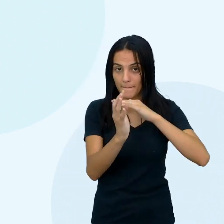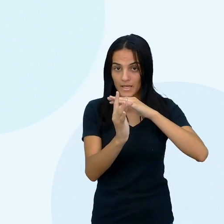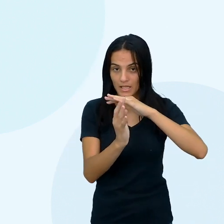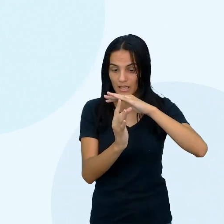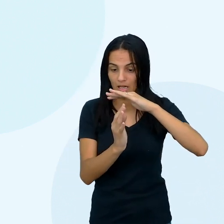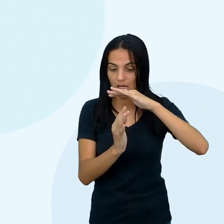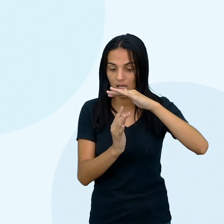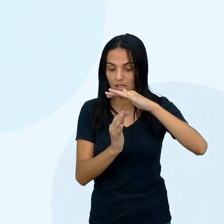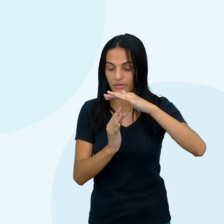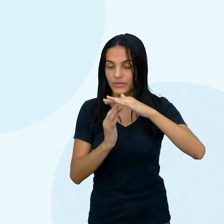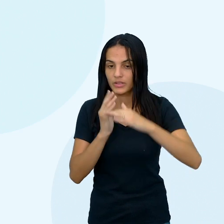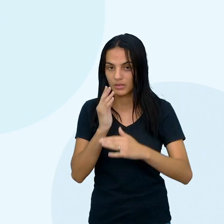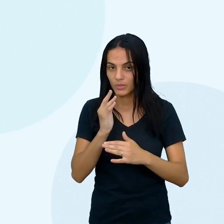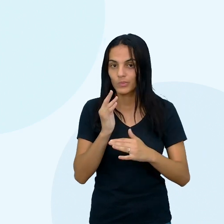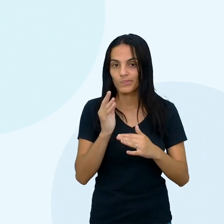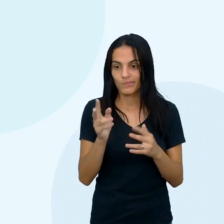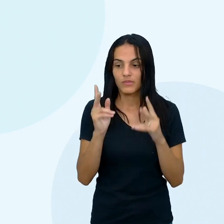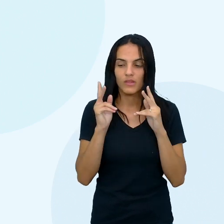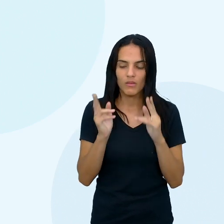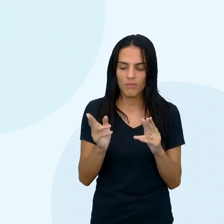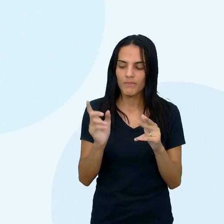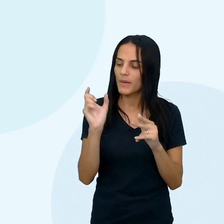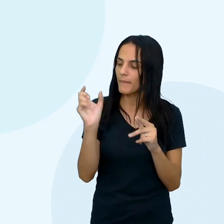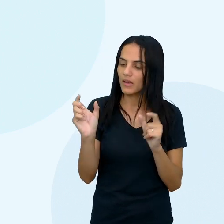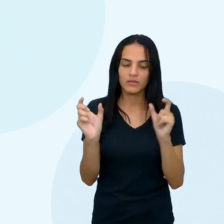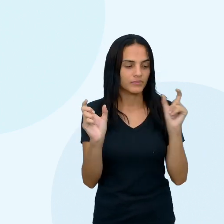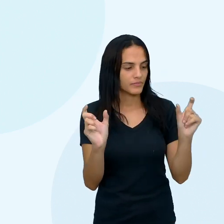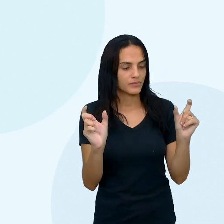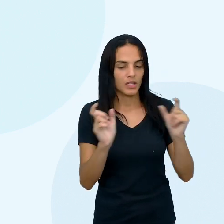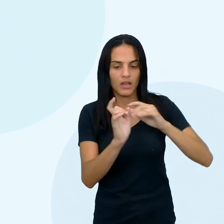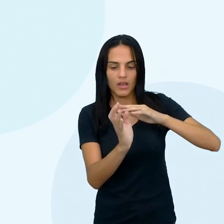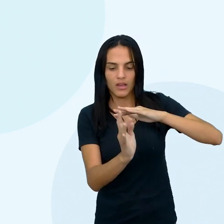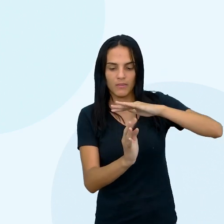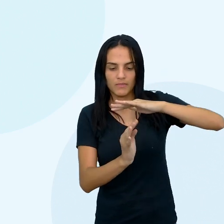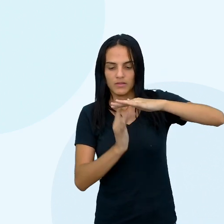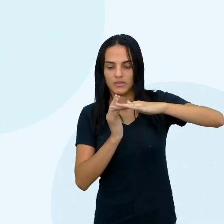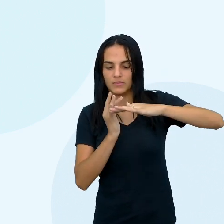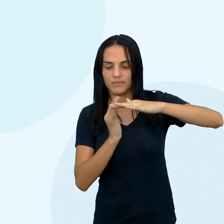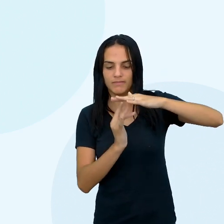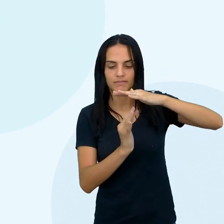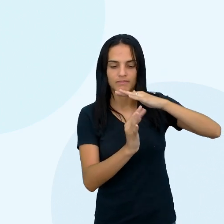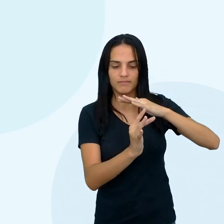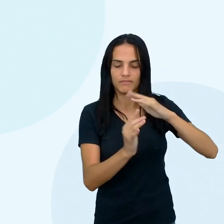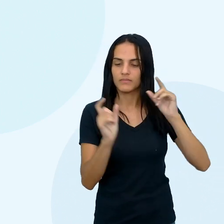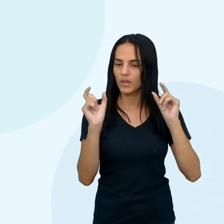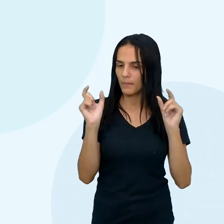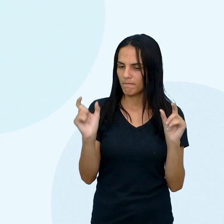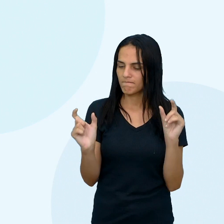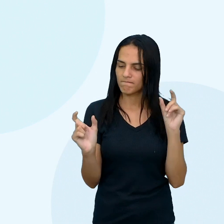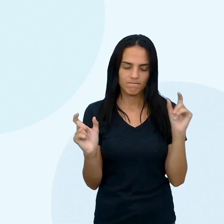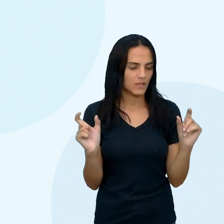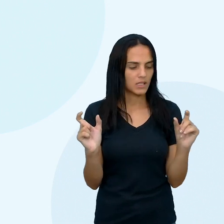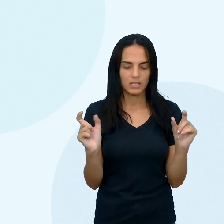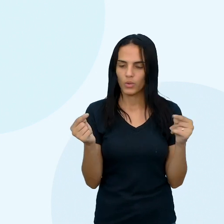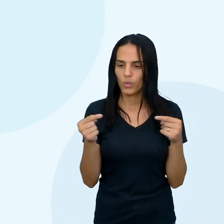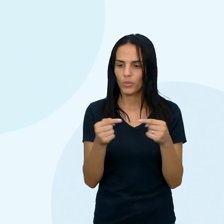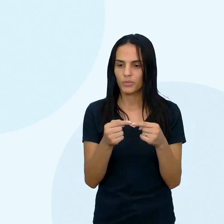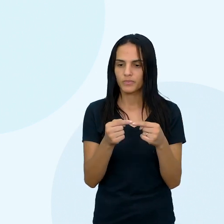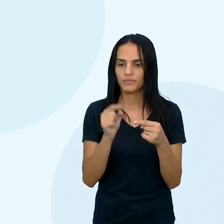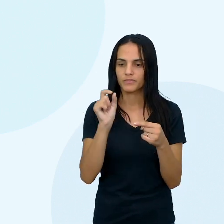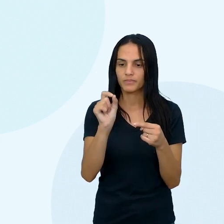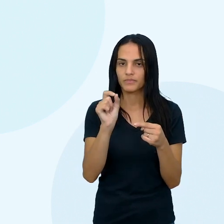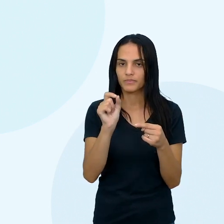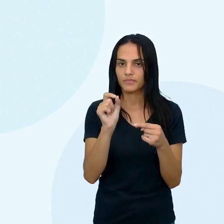né, o que tem em comum entre as palavras emigração e imigração é essa raiz aí, né, do migrar. Mas